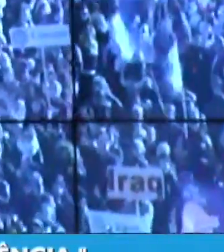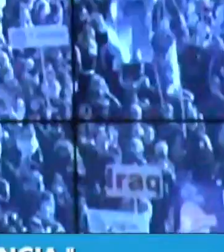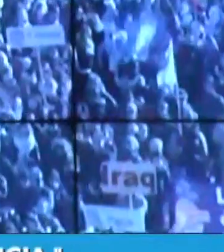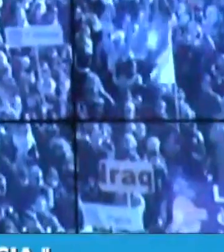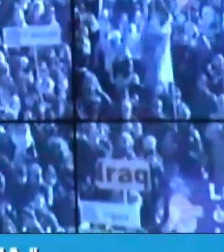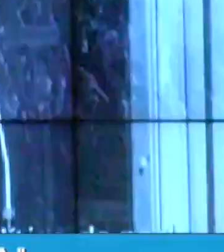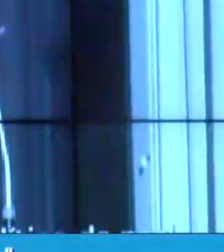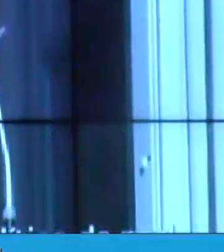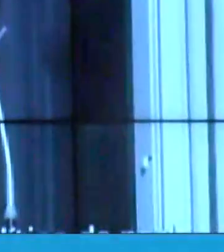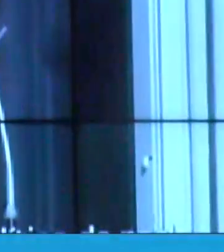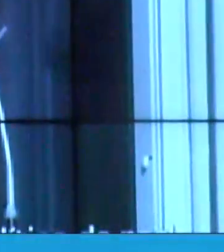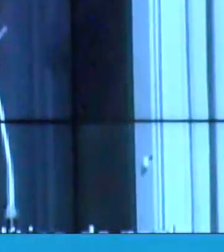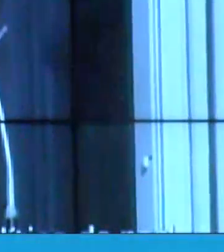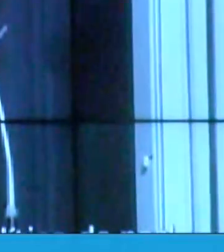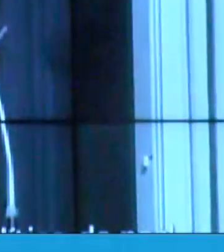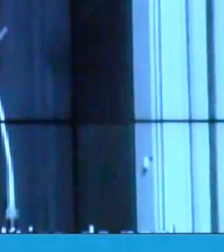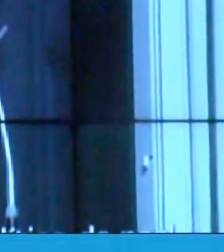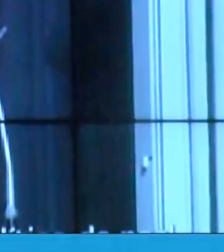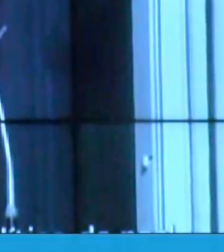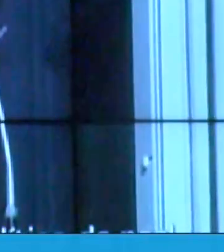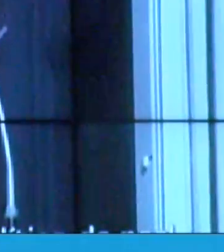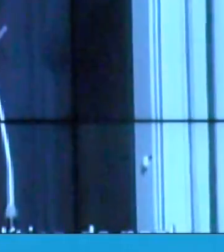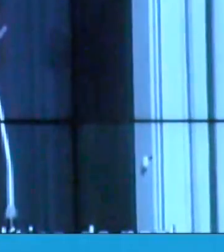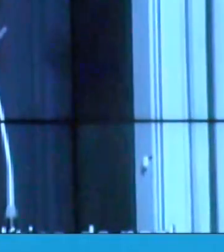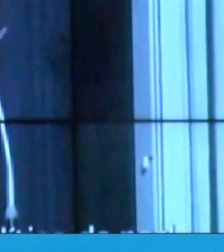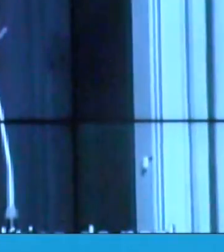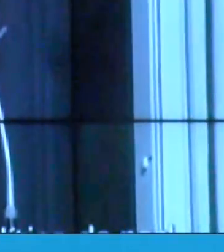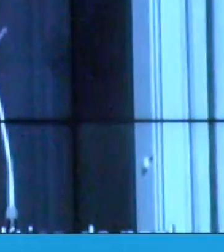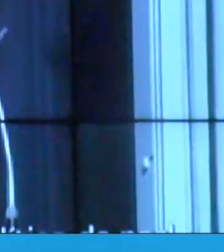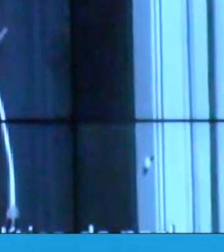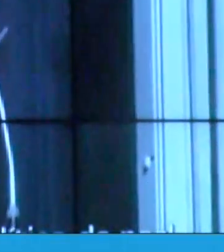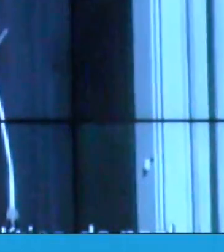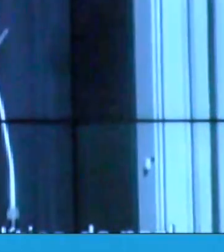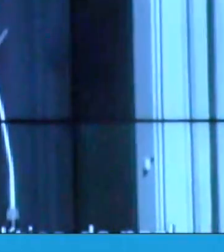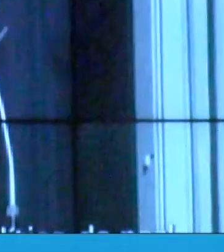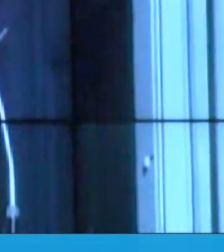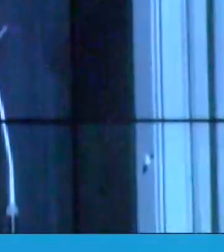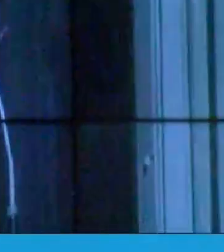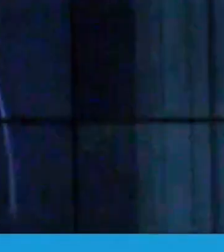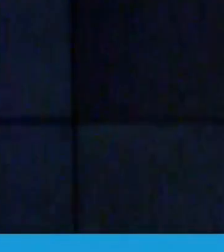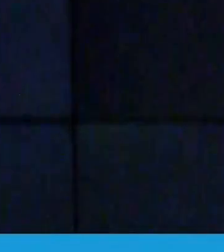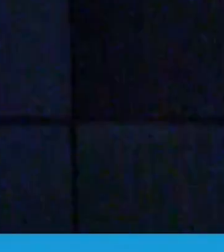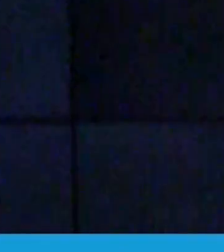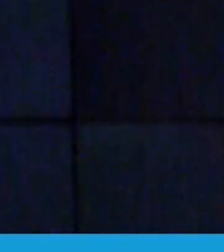violenza come stile per una politica di pace.